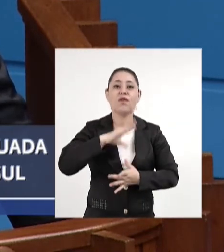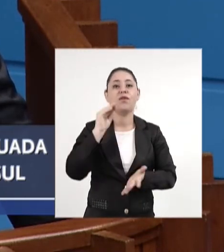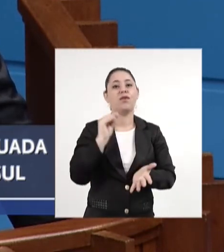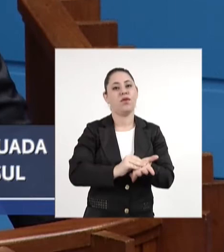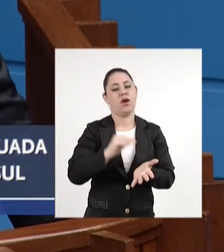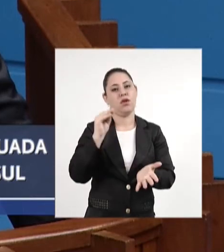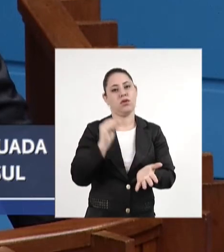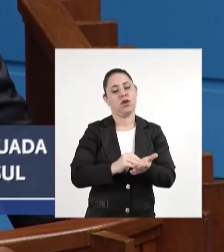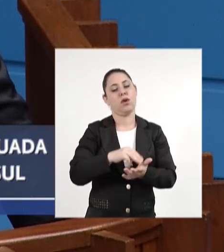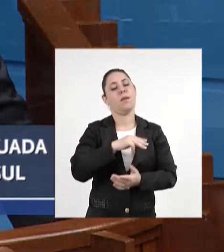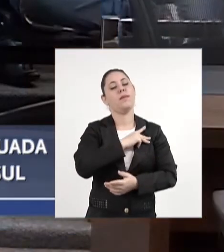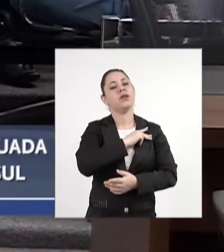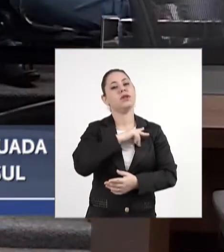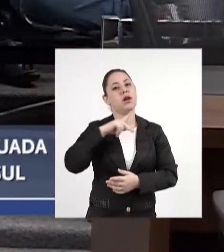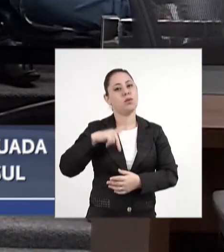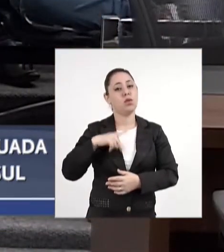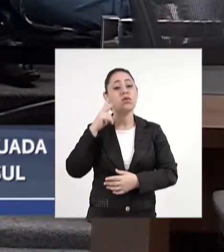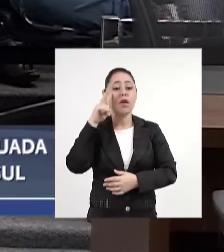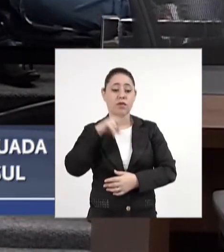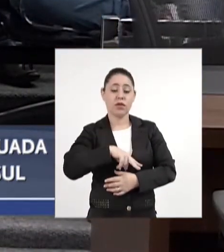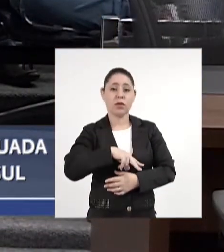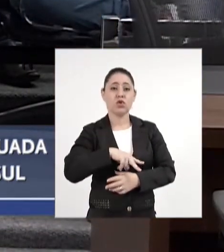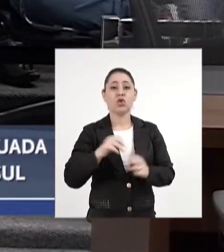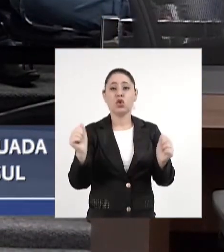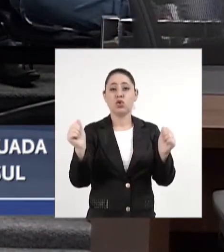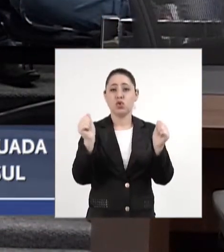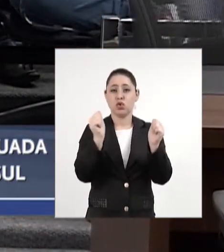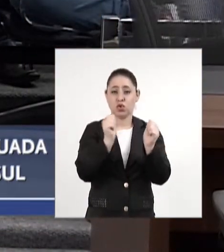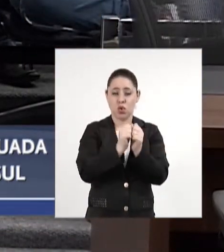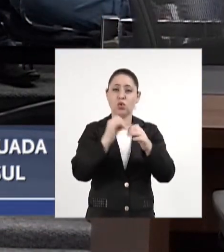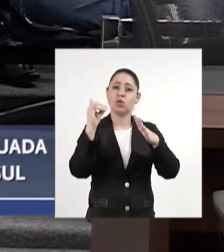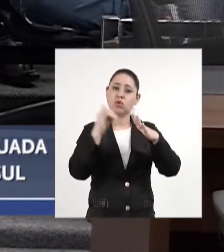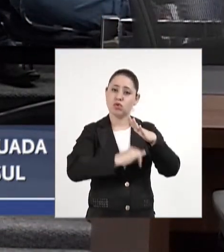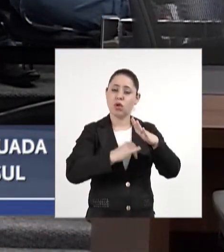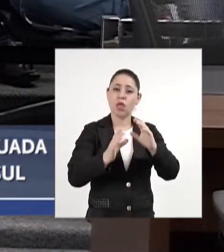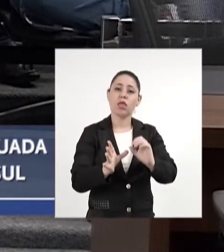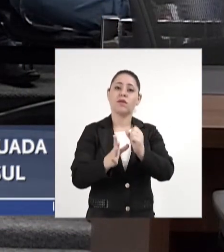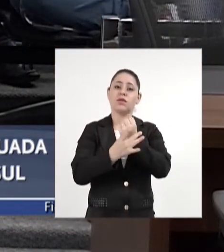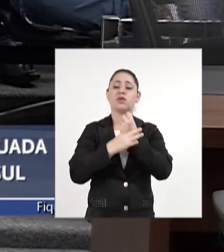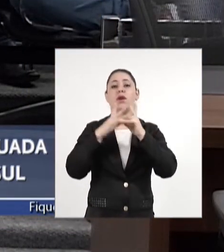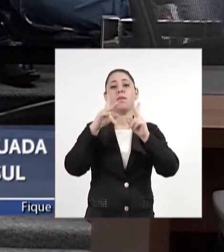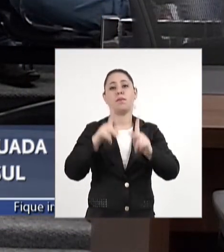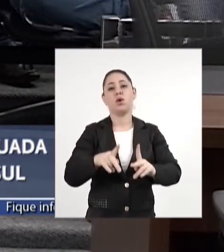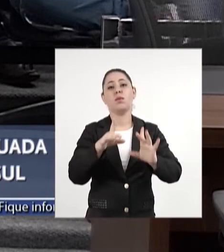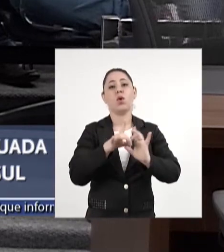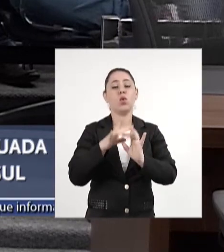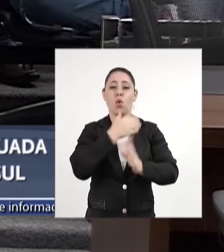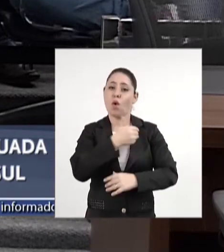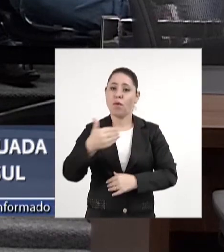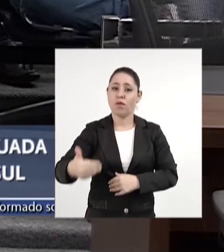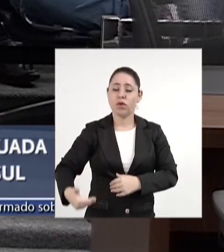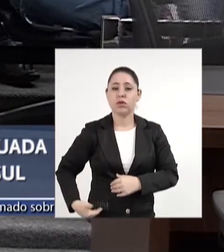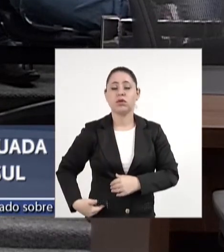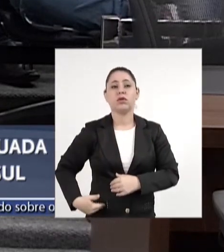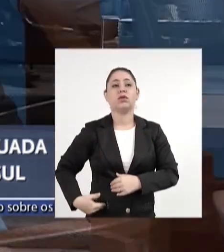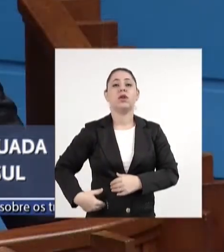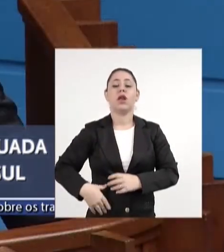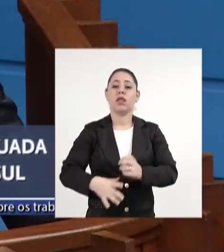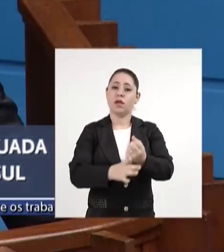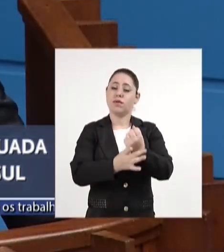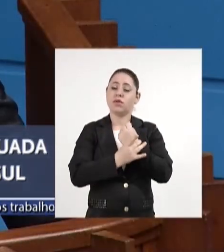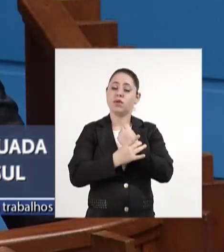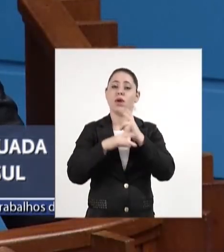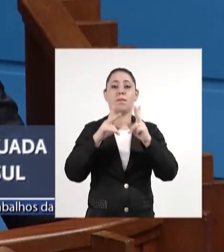questão e vai, junto com os órgãos parceiros, Defensoria Pública da União, a Defensoria Pública